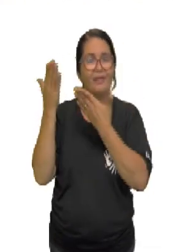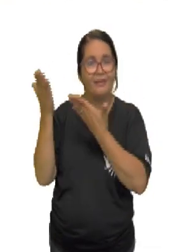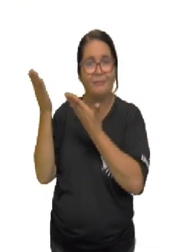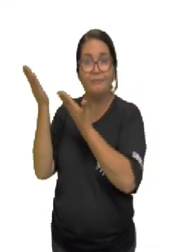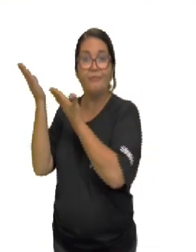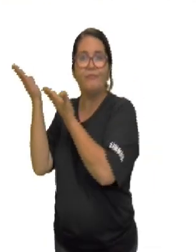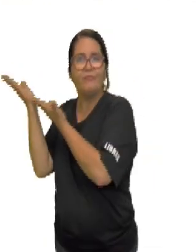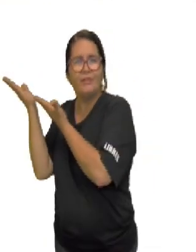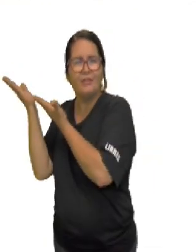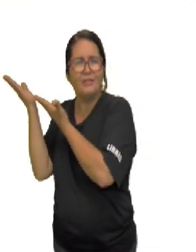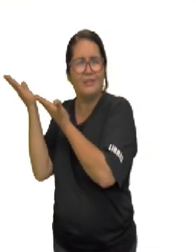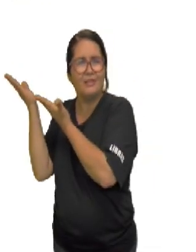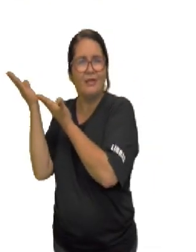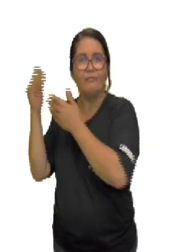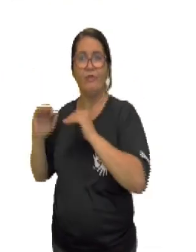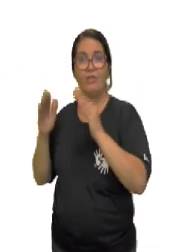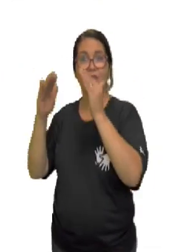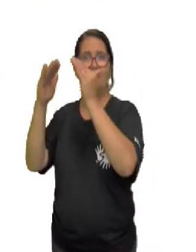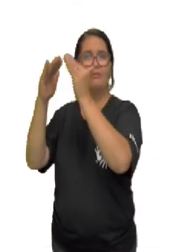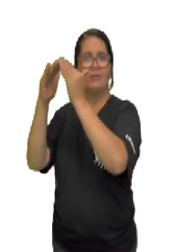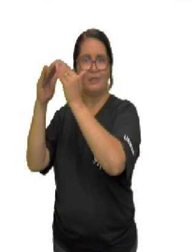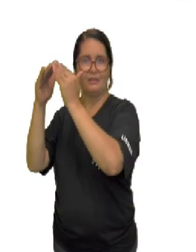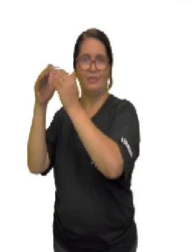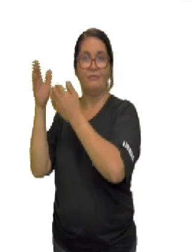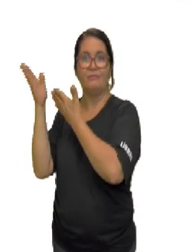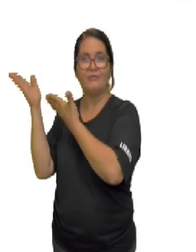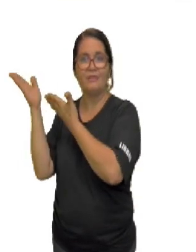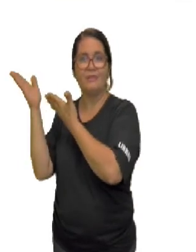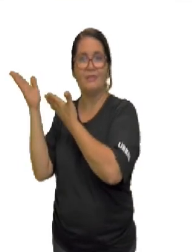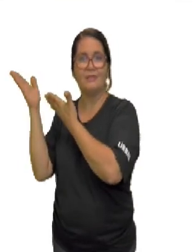pessoas estão vivendo mais.